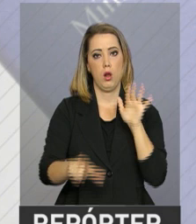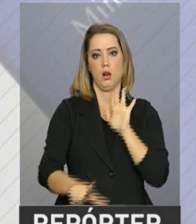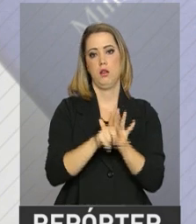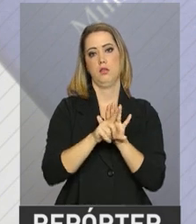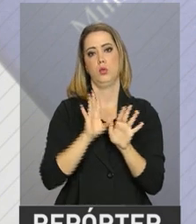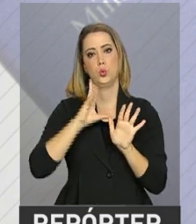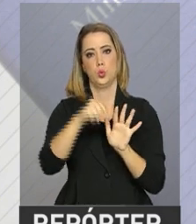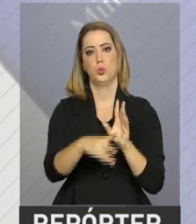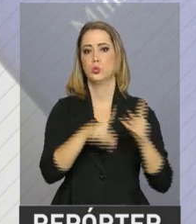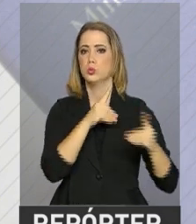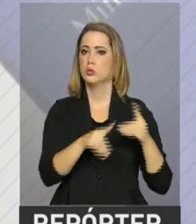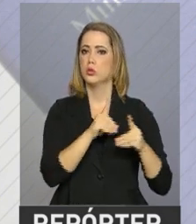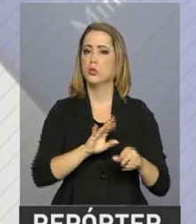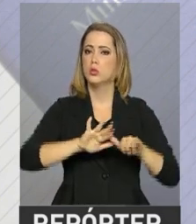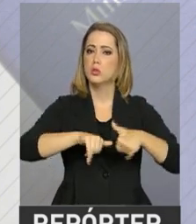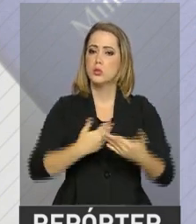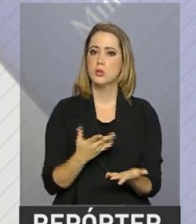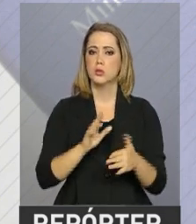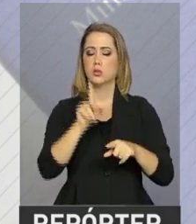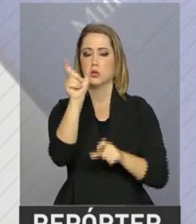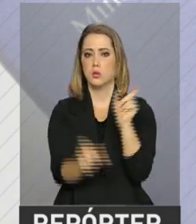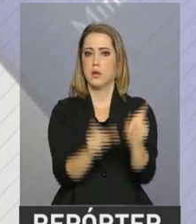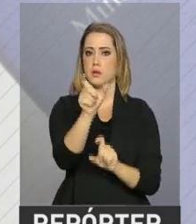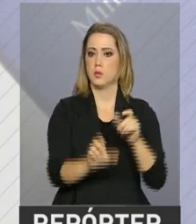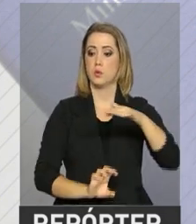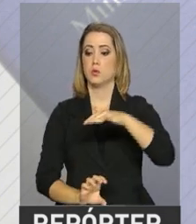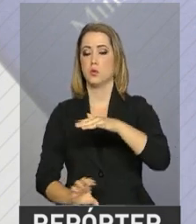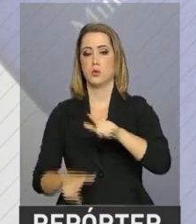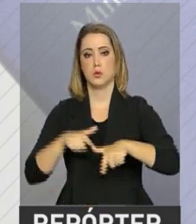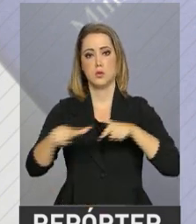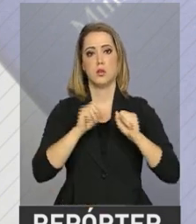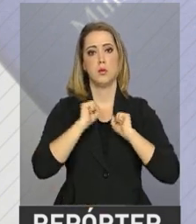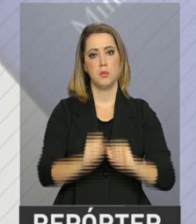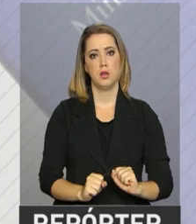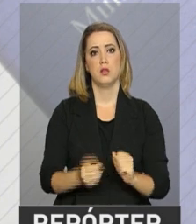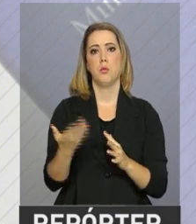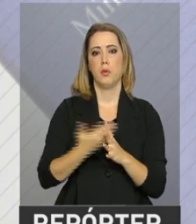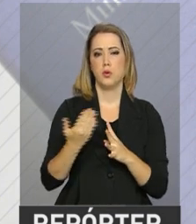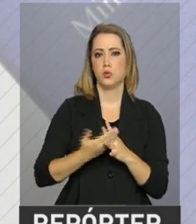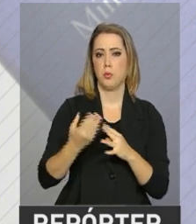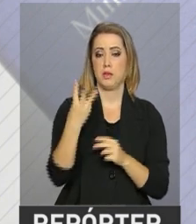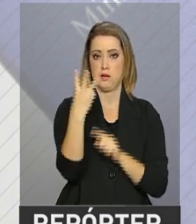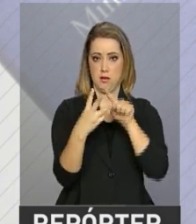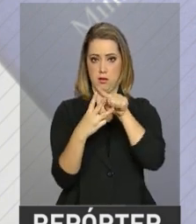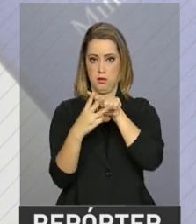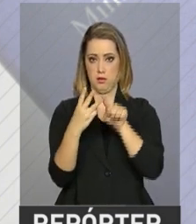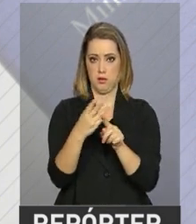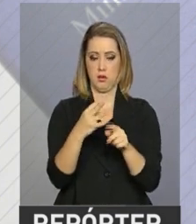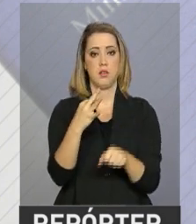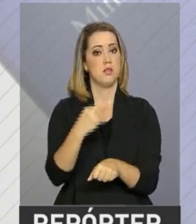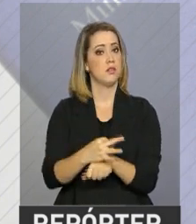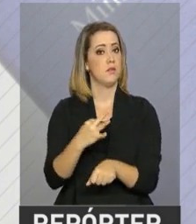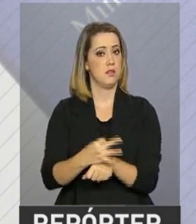negociado e assim os empregados t a possibilidad de parcelar as férias em até três vezes a